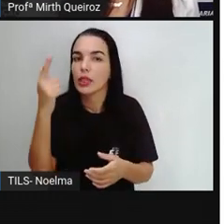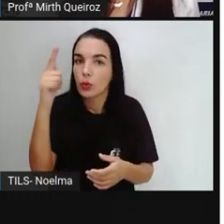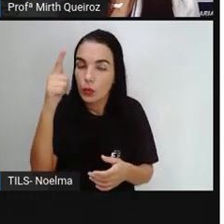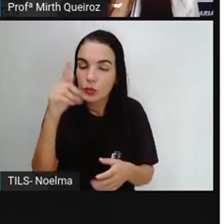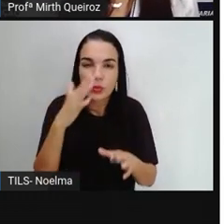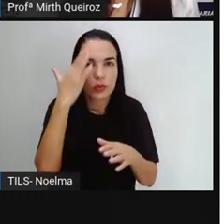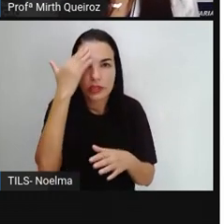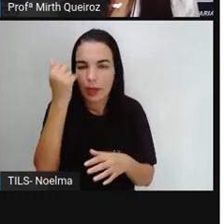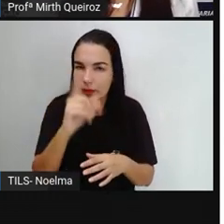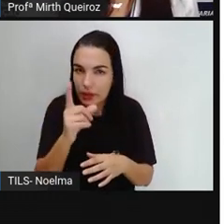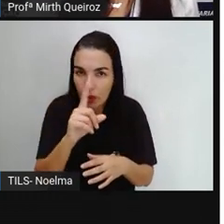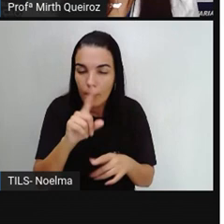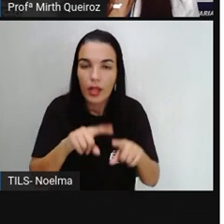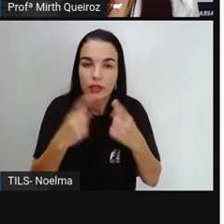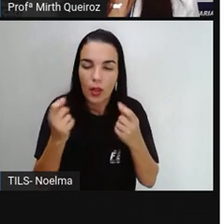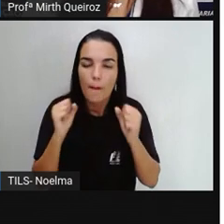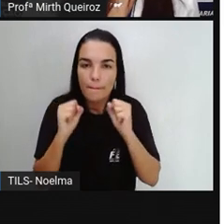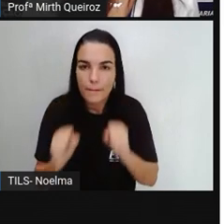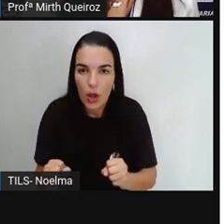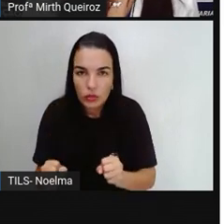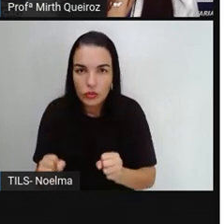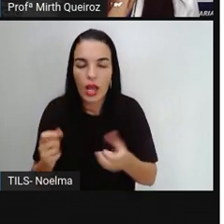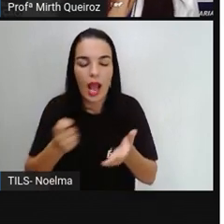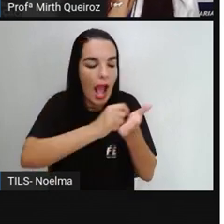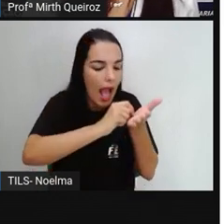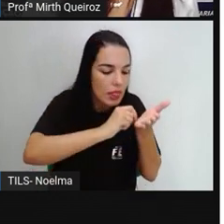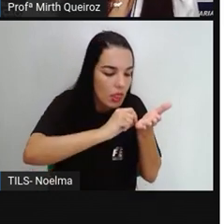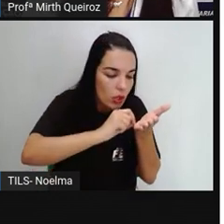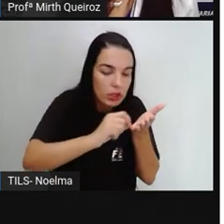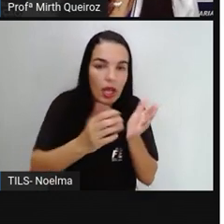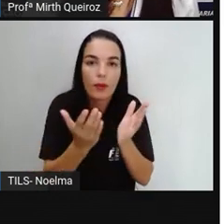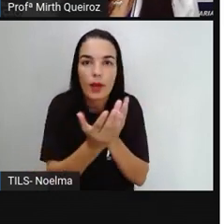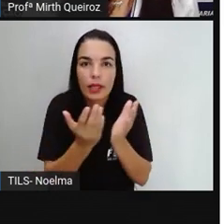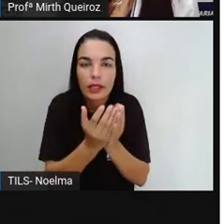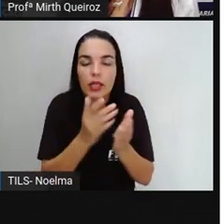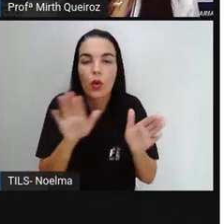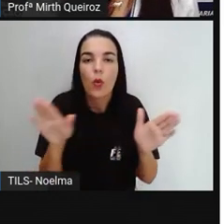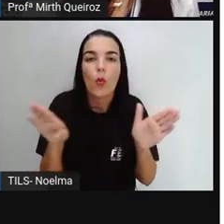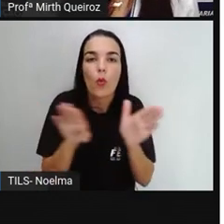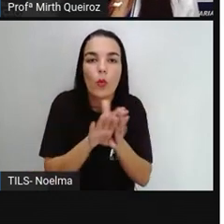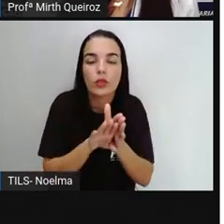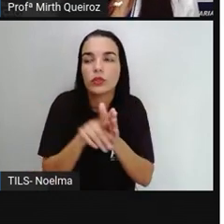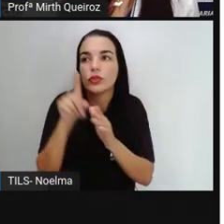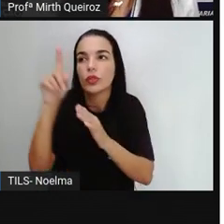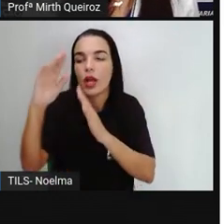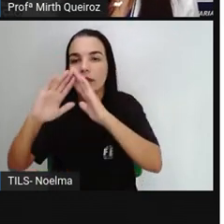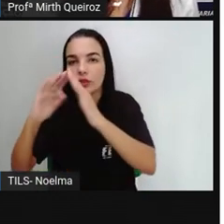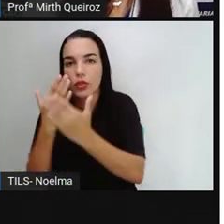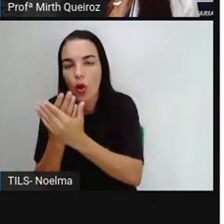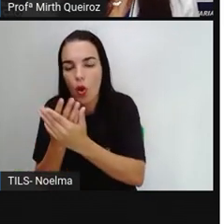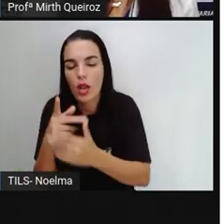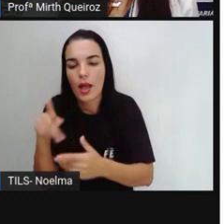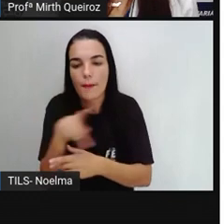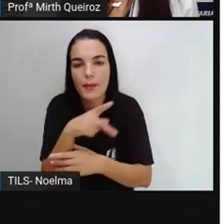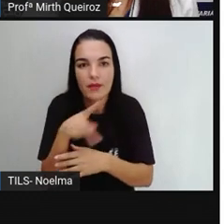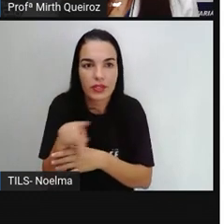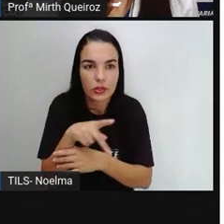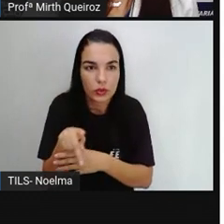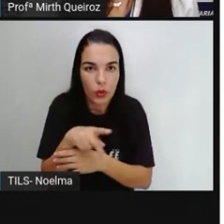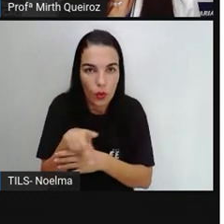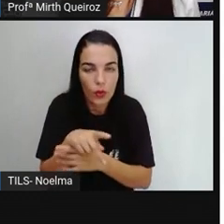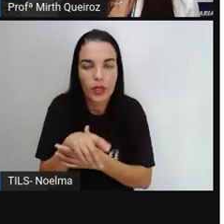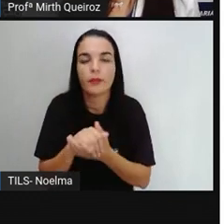não sabe o significado, vocês podem anotar no caderno para que quando vocês encontrarem seu professor ou sua professora,